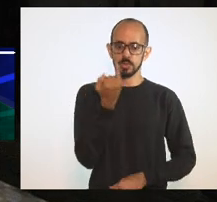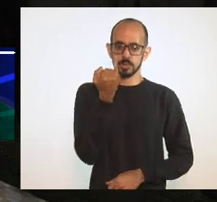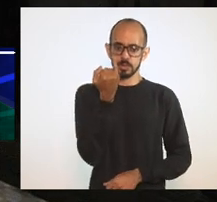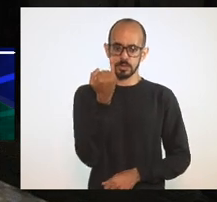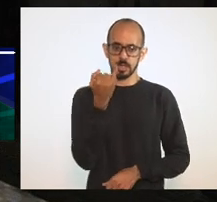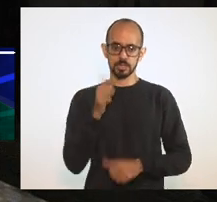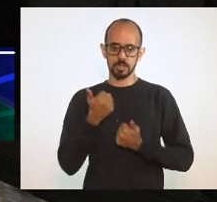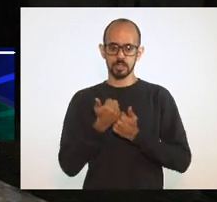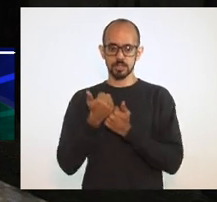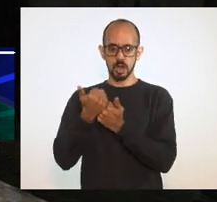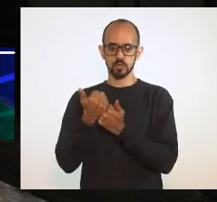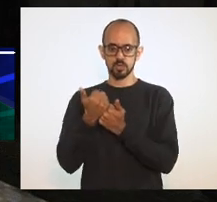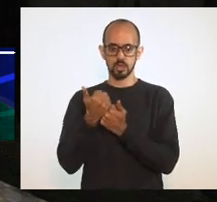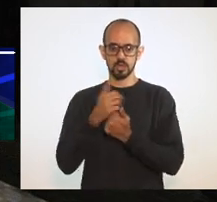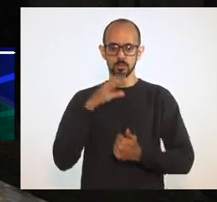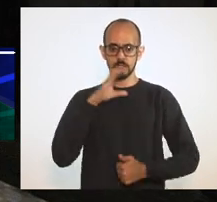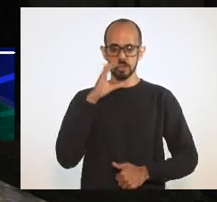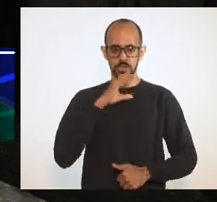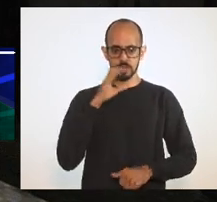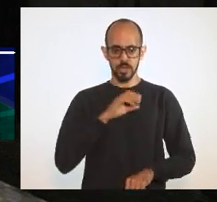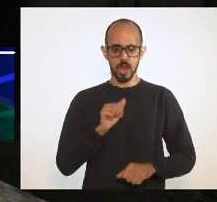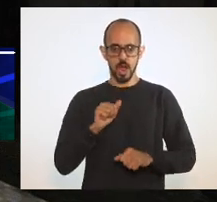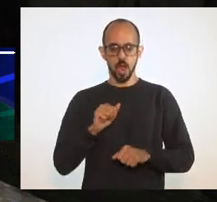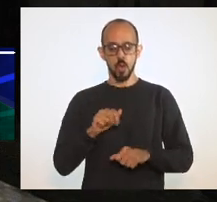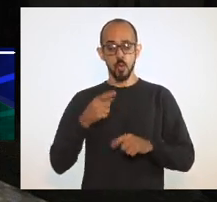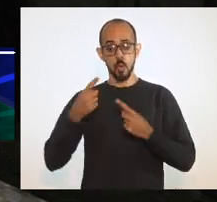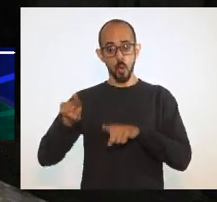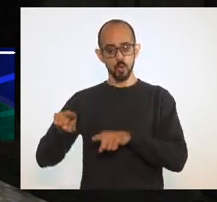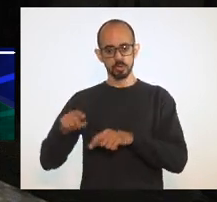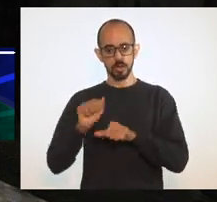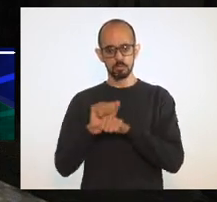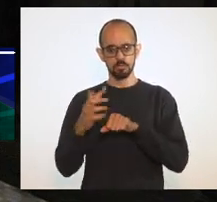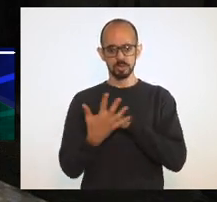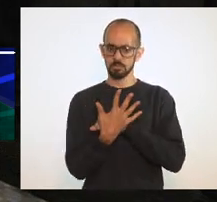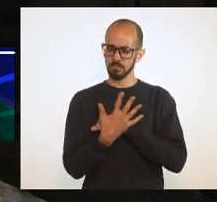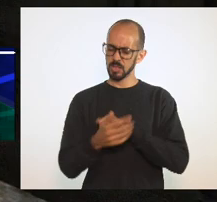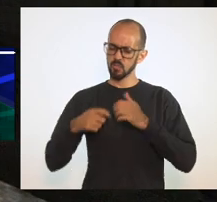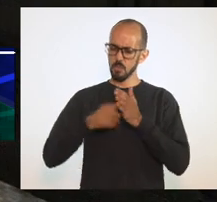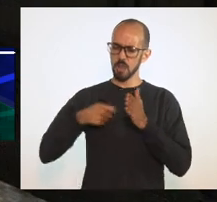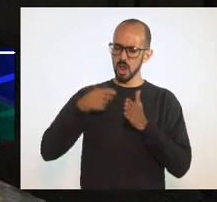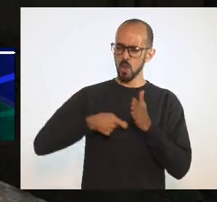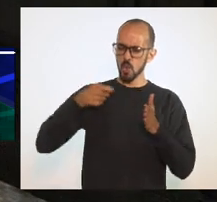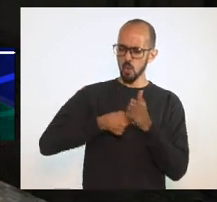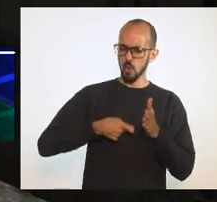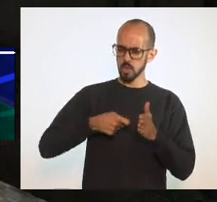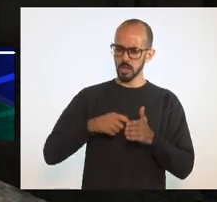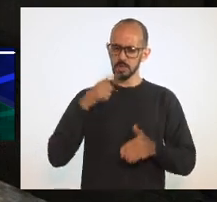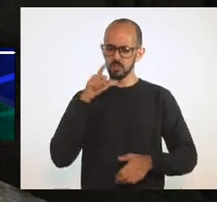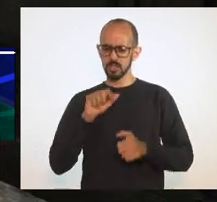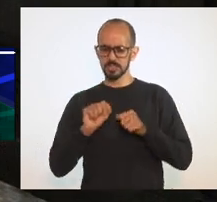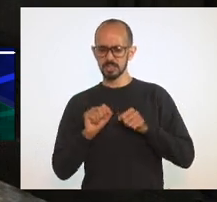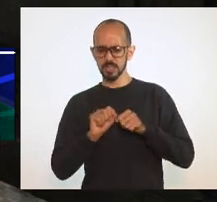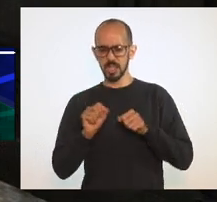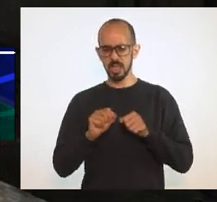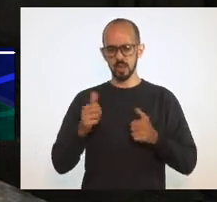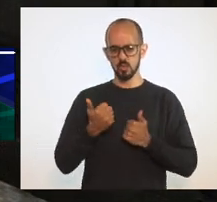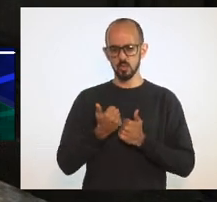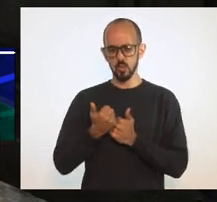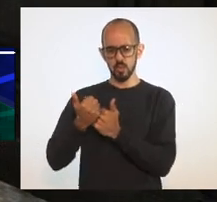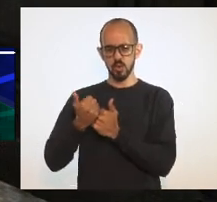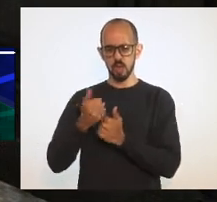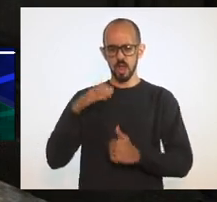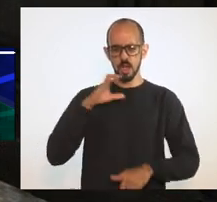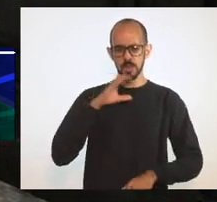no enfrentamento da pandemia no ano de 2020. Foi uma batalha para que saísse o auxílio emergencial a nível federal.